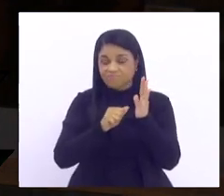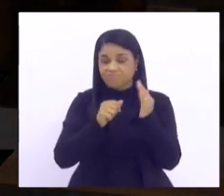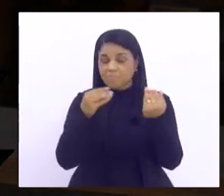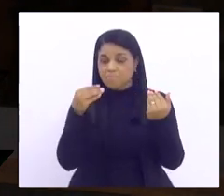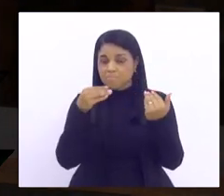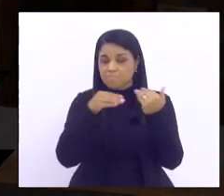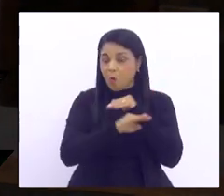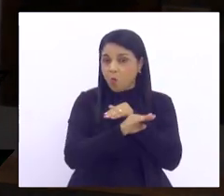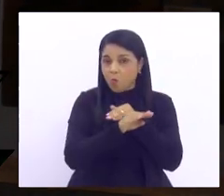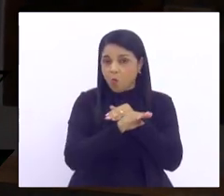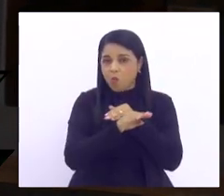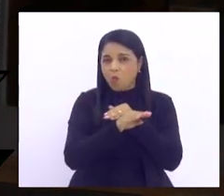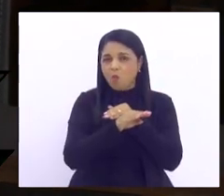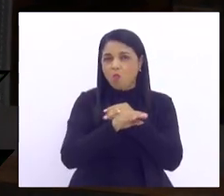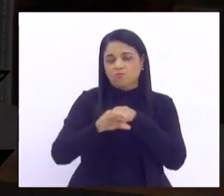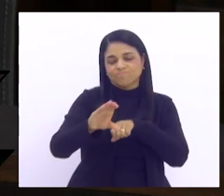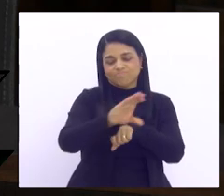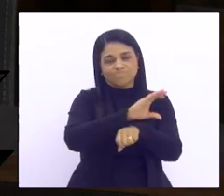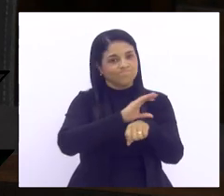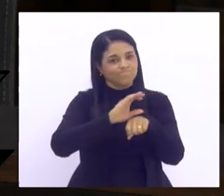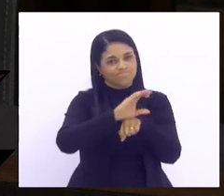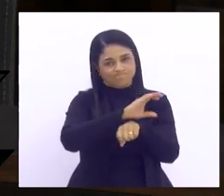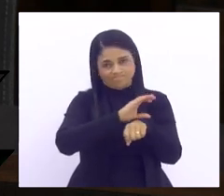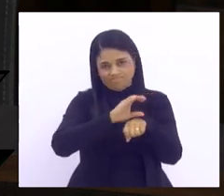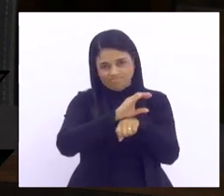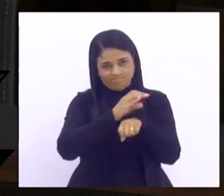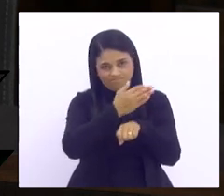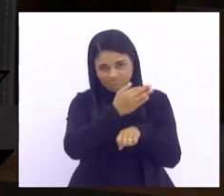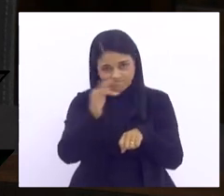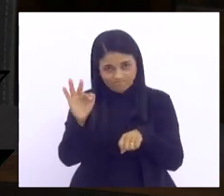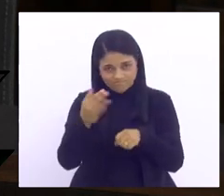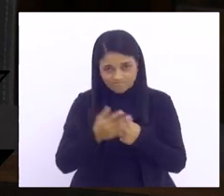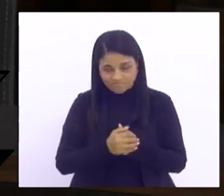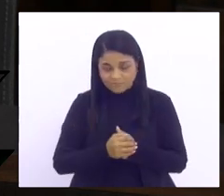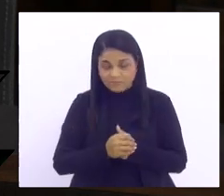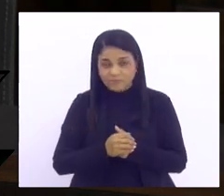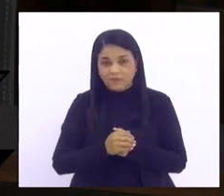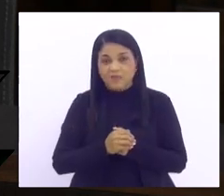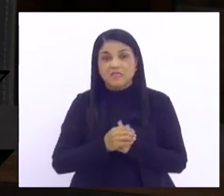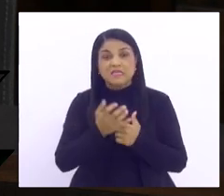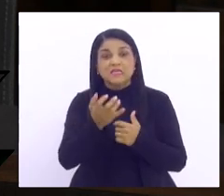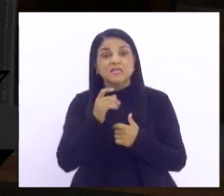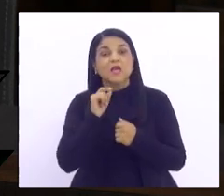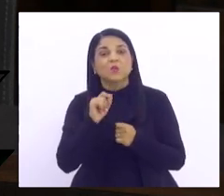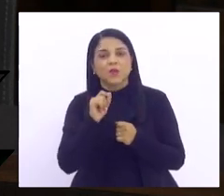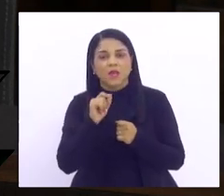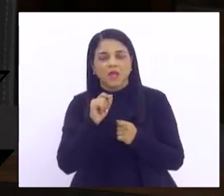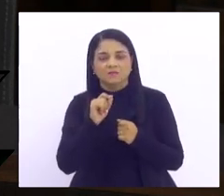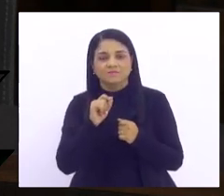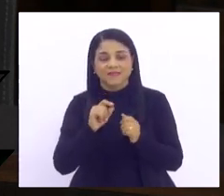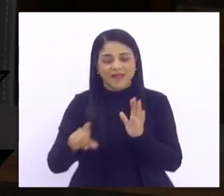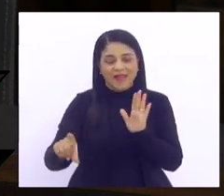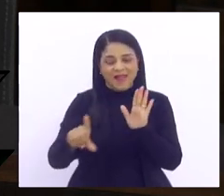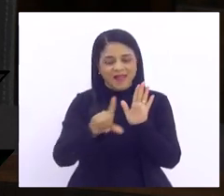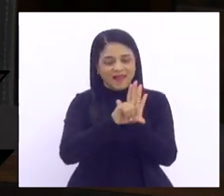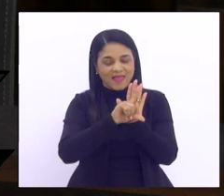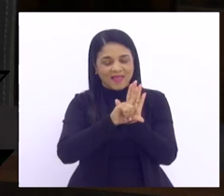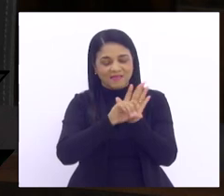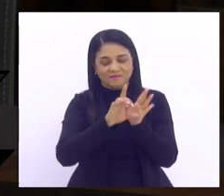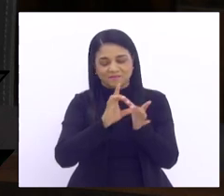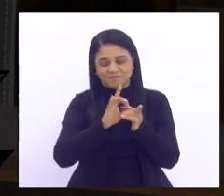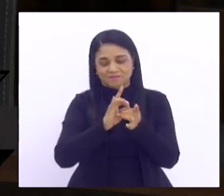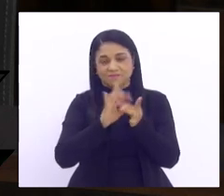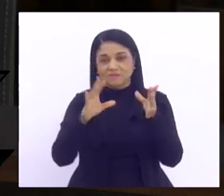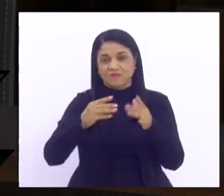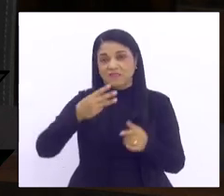preceitos da própria Constituição Federal. Então, o que eles querem é a legalização do aborto até o